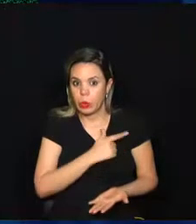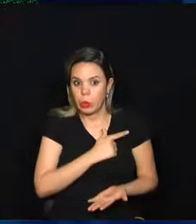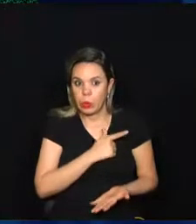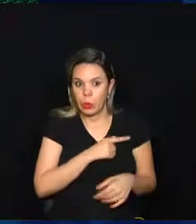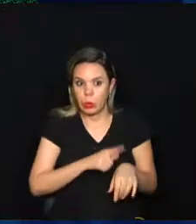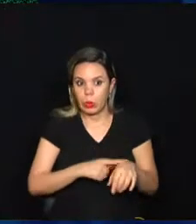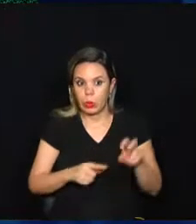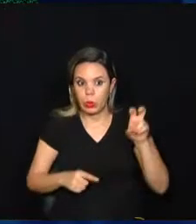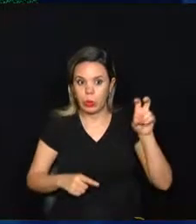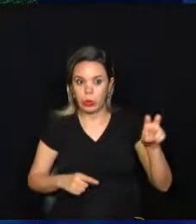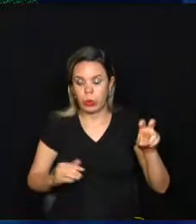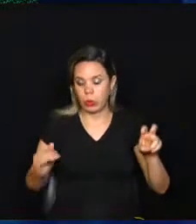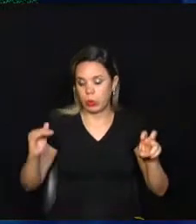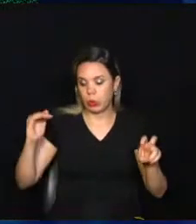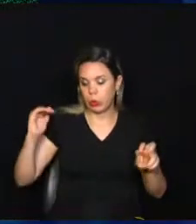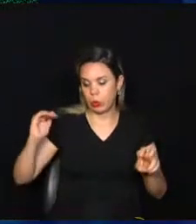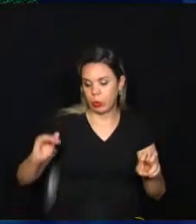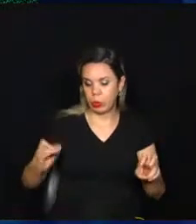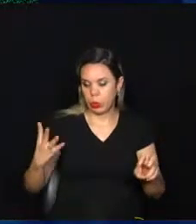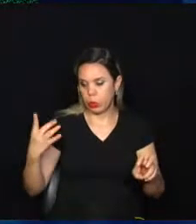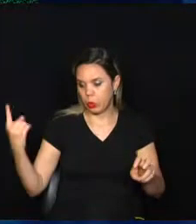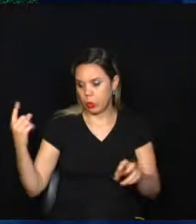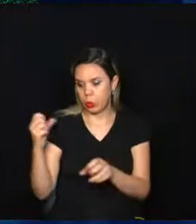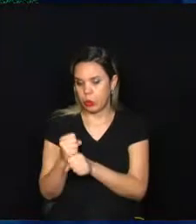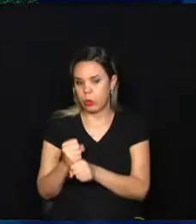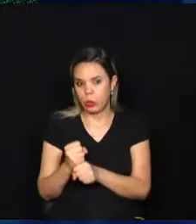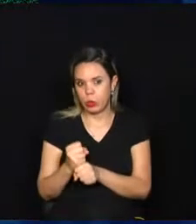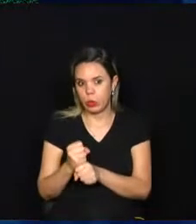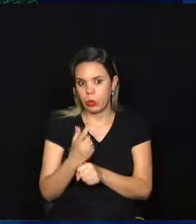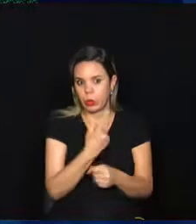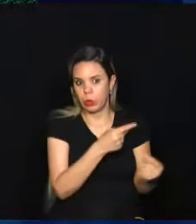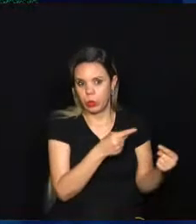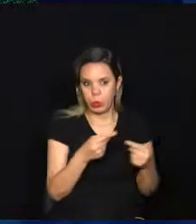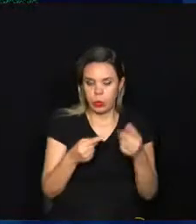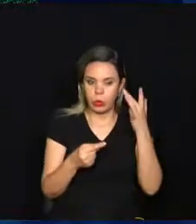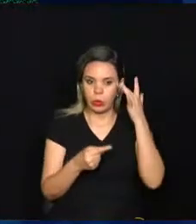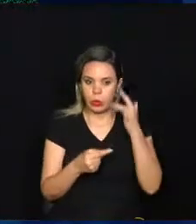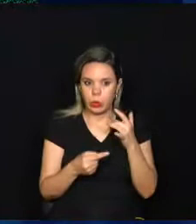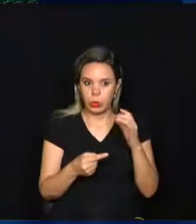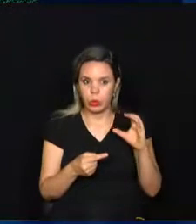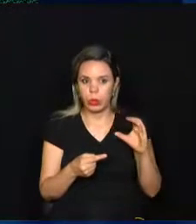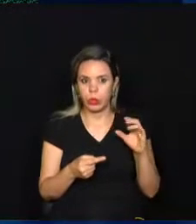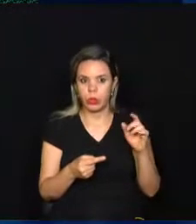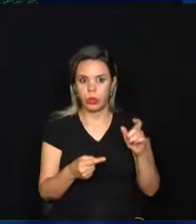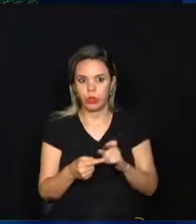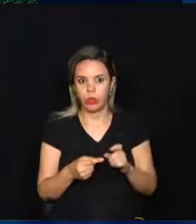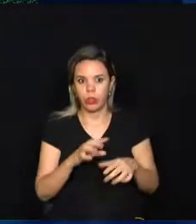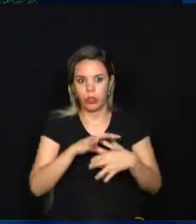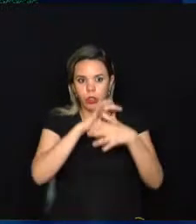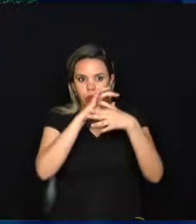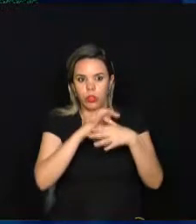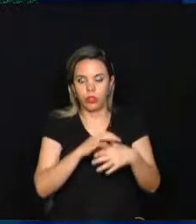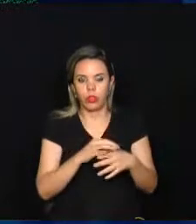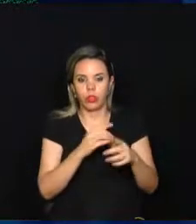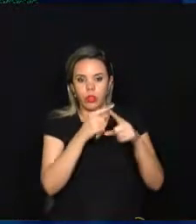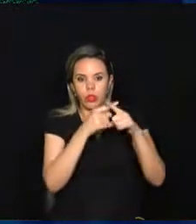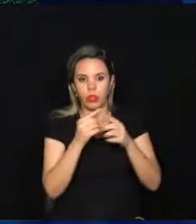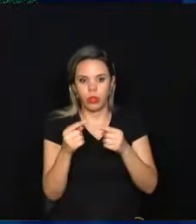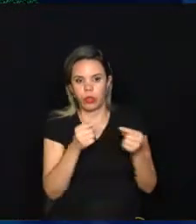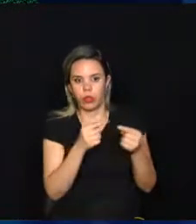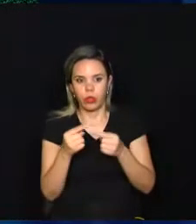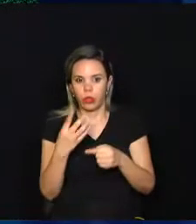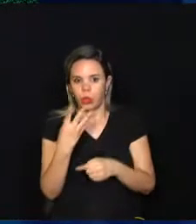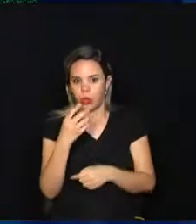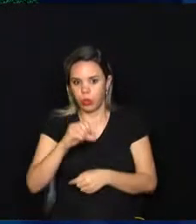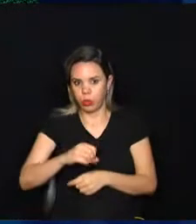o quinto colocado com 41 pontos. E o adversário de amanhã, o Coxa, é o líder da competição com